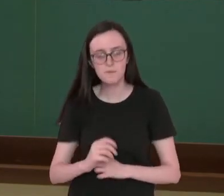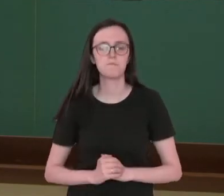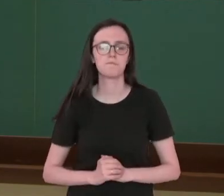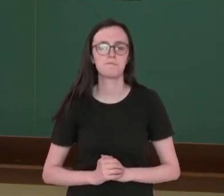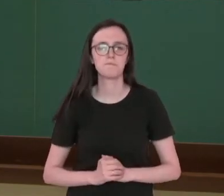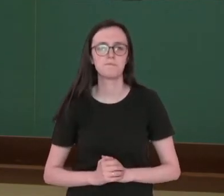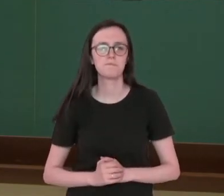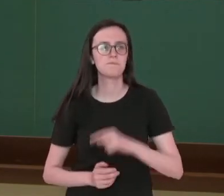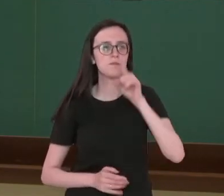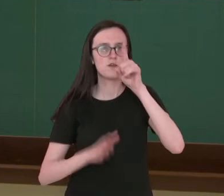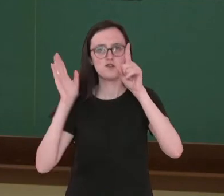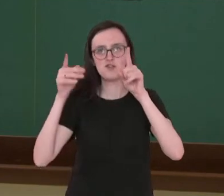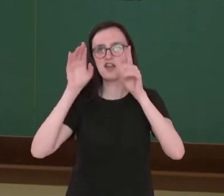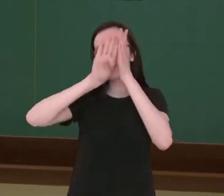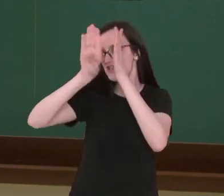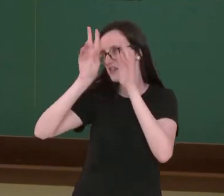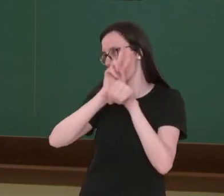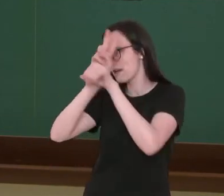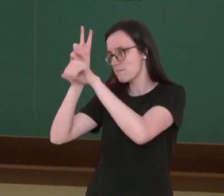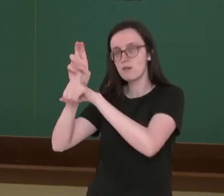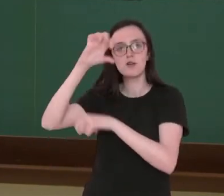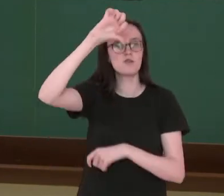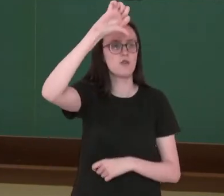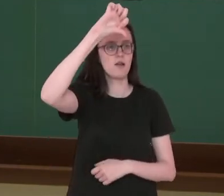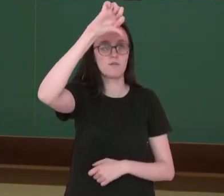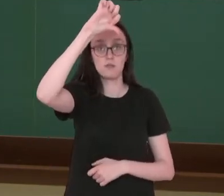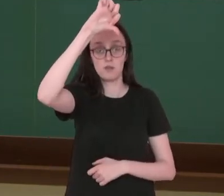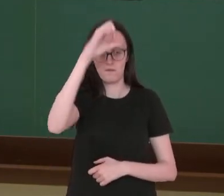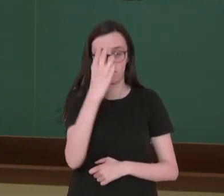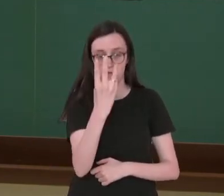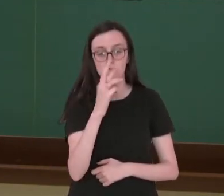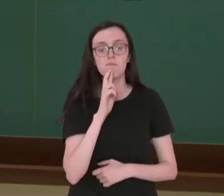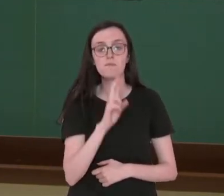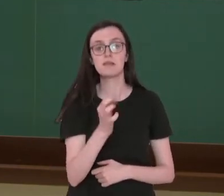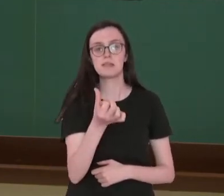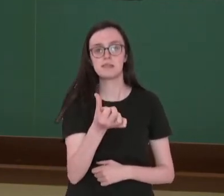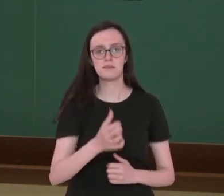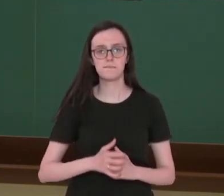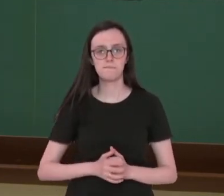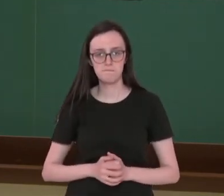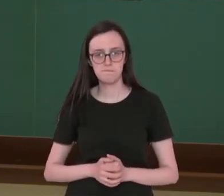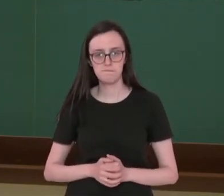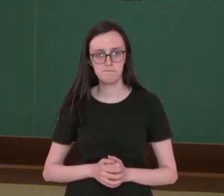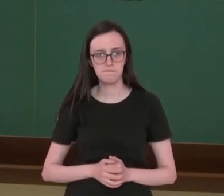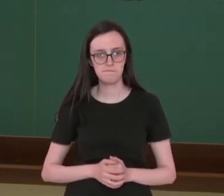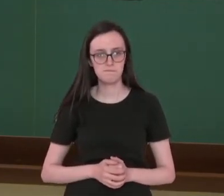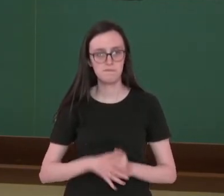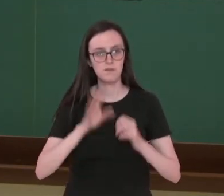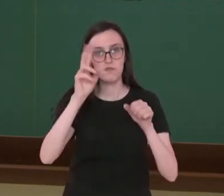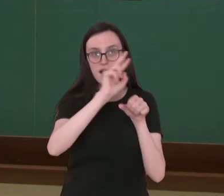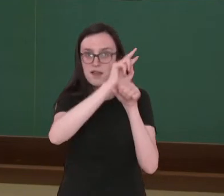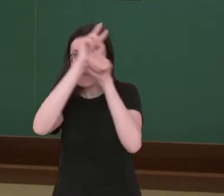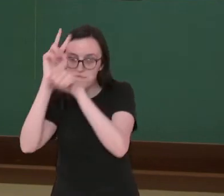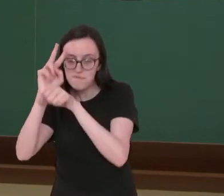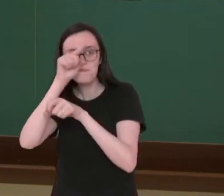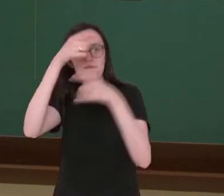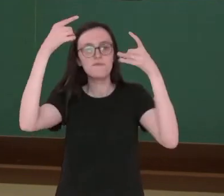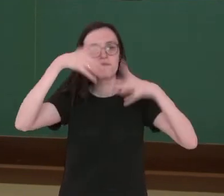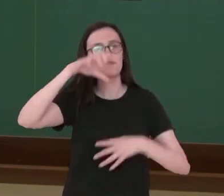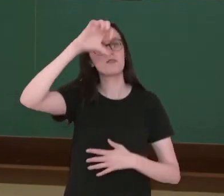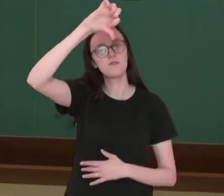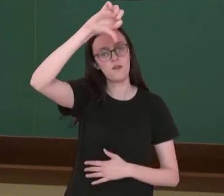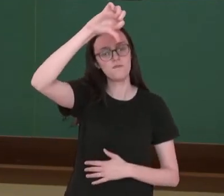Aqui eu tinha emprestado 1, ficou 9, agora que eu emprestei aqui, 9 para 3, 6. Como eu emprestei 1 para cá, aqui também ficou